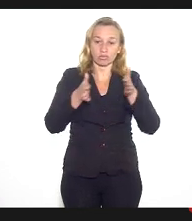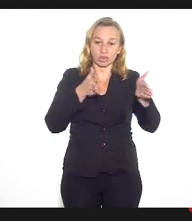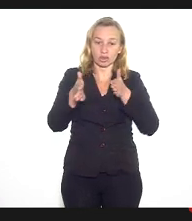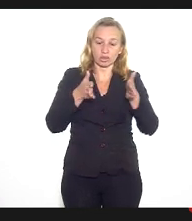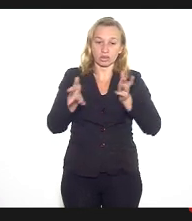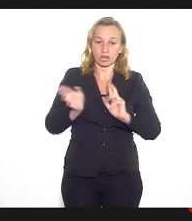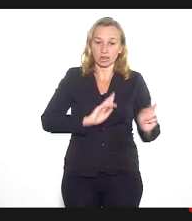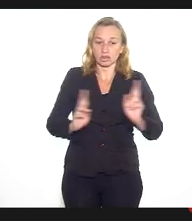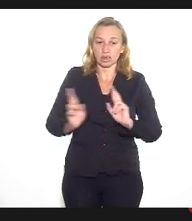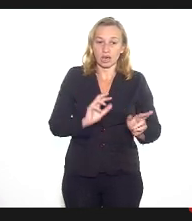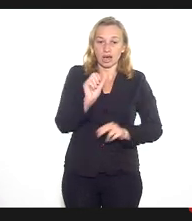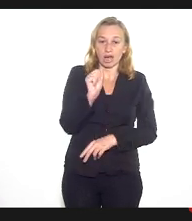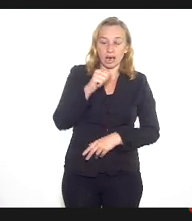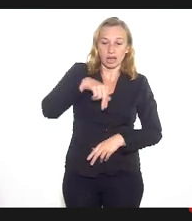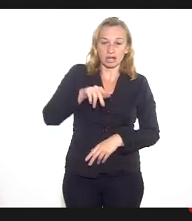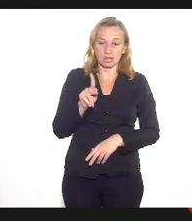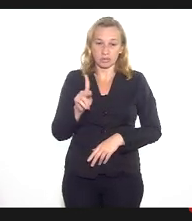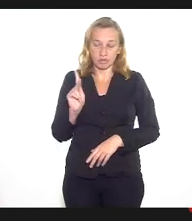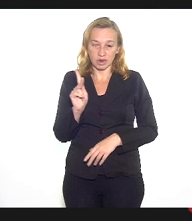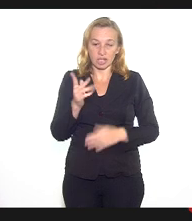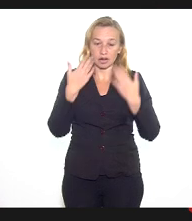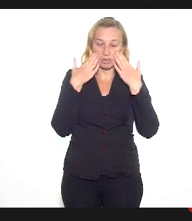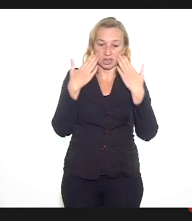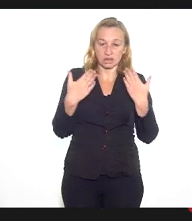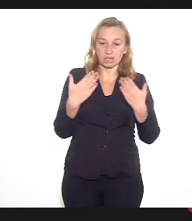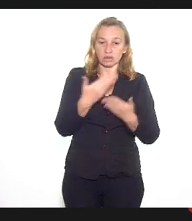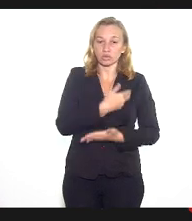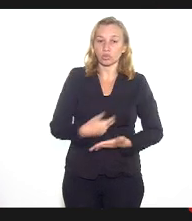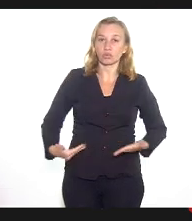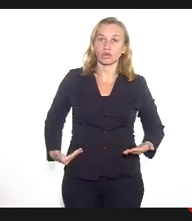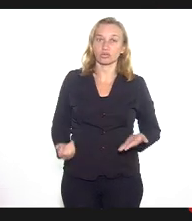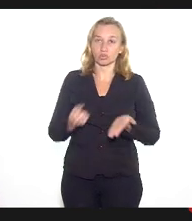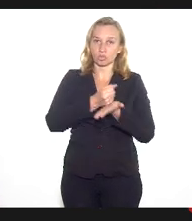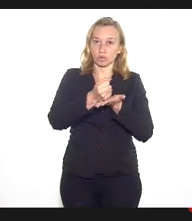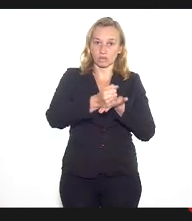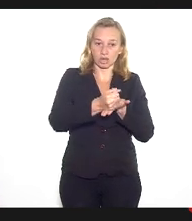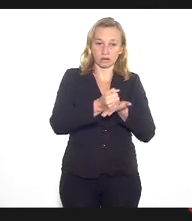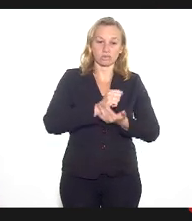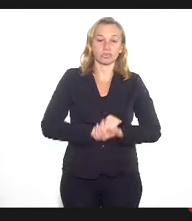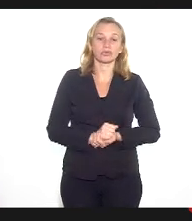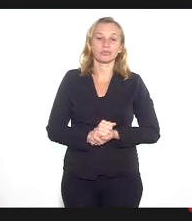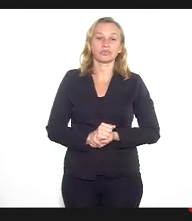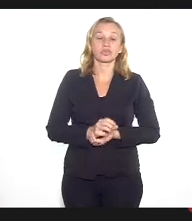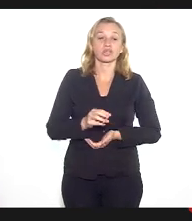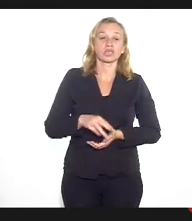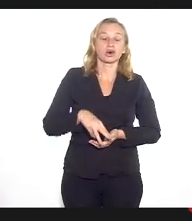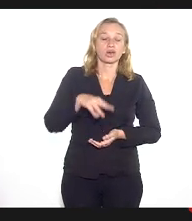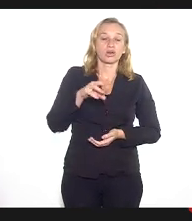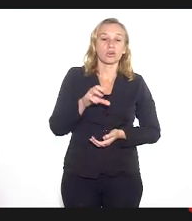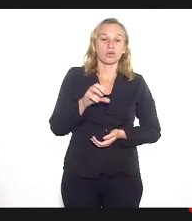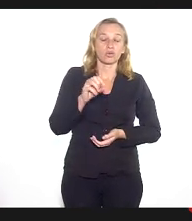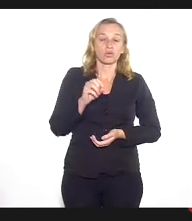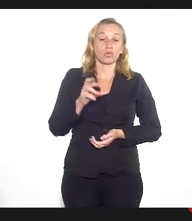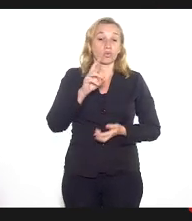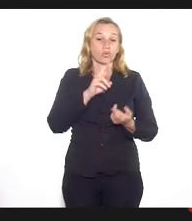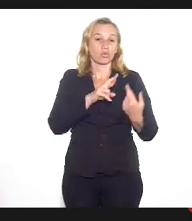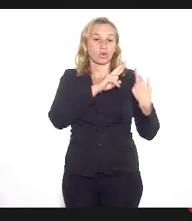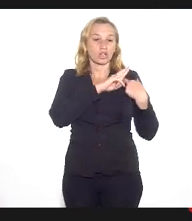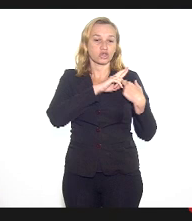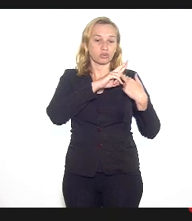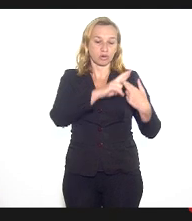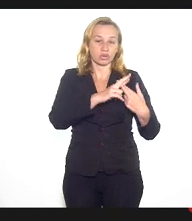relacionar com a ANP como representante do governo no contrato. E que é o operador o responsável pelo